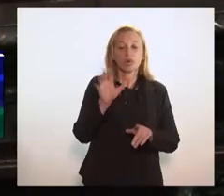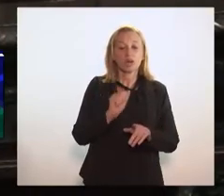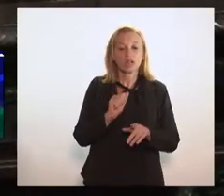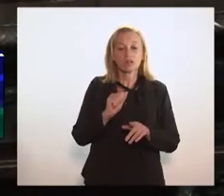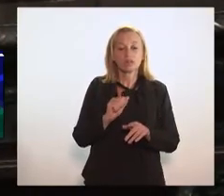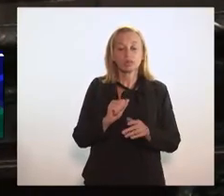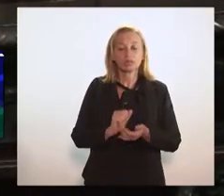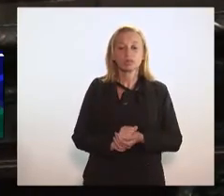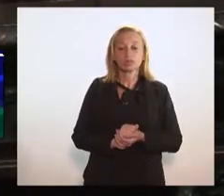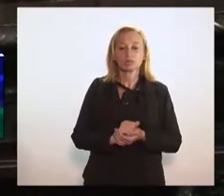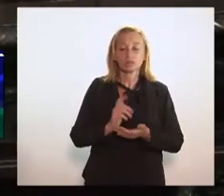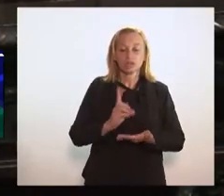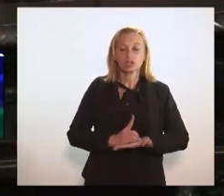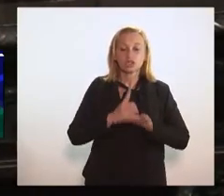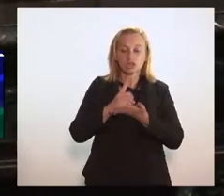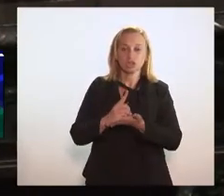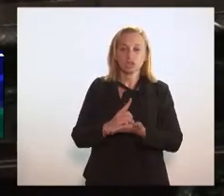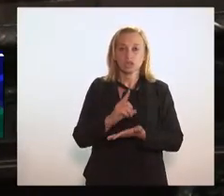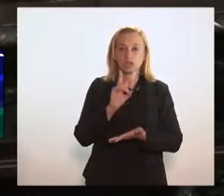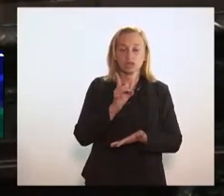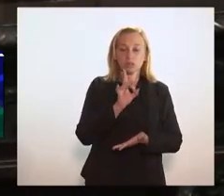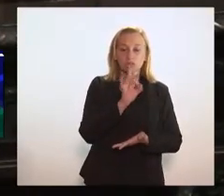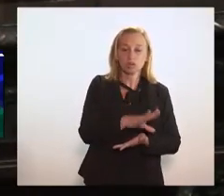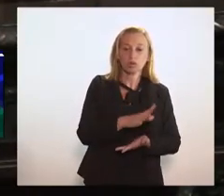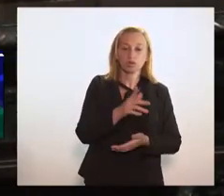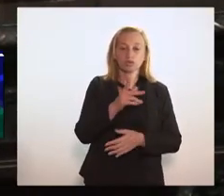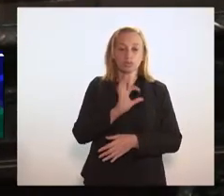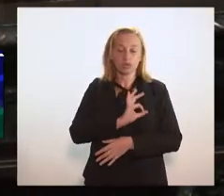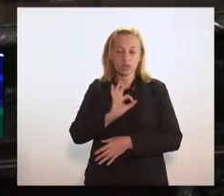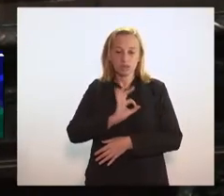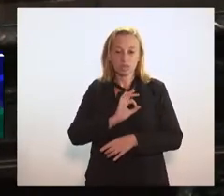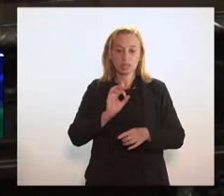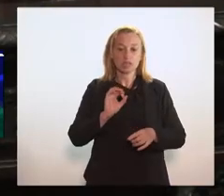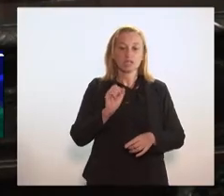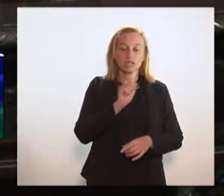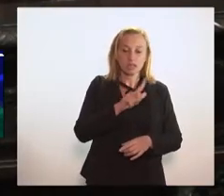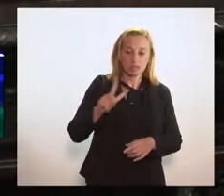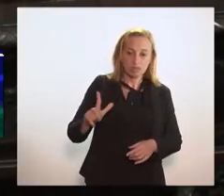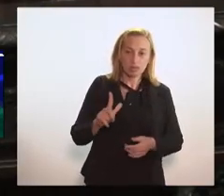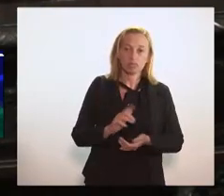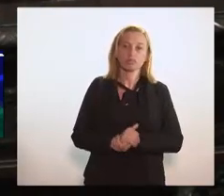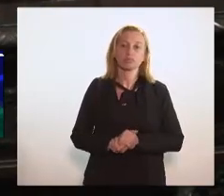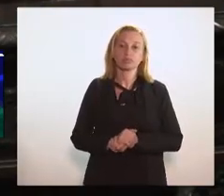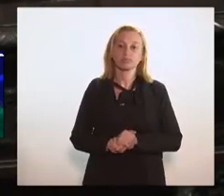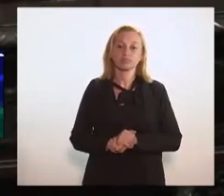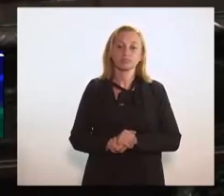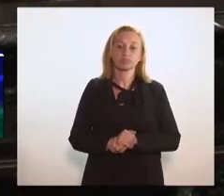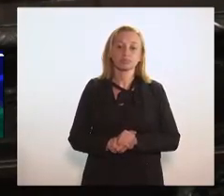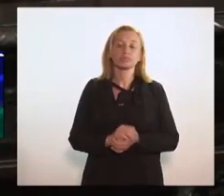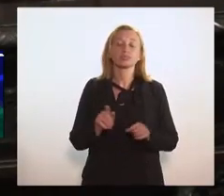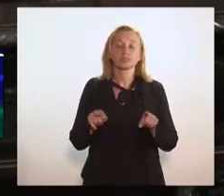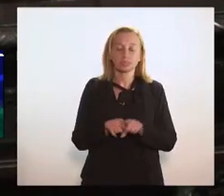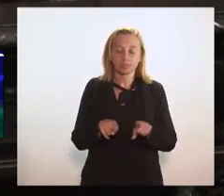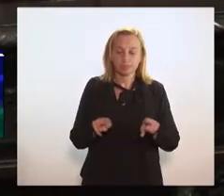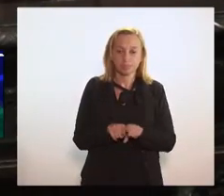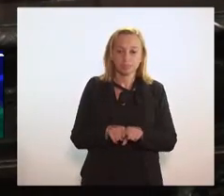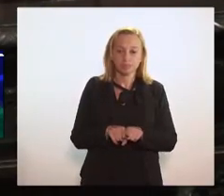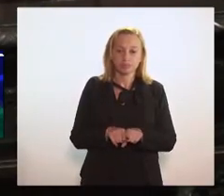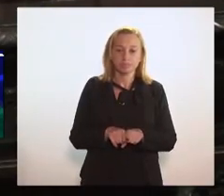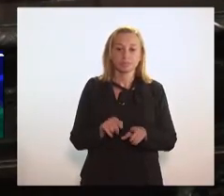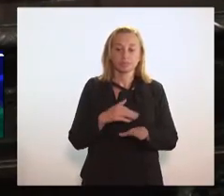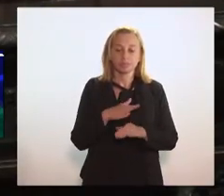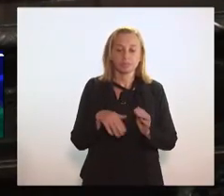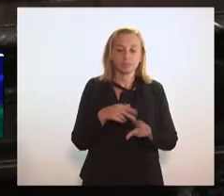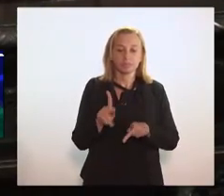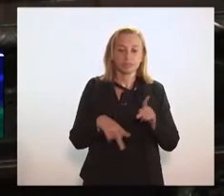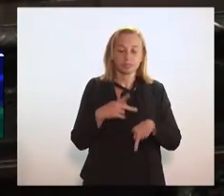trouxe dignidade, não só aos policiais civis, mas também para a